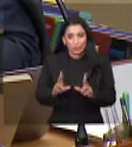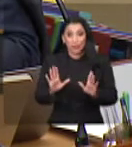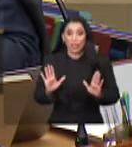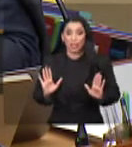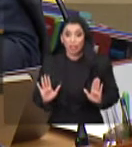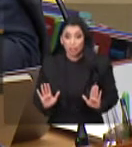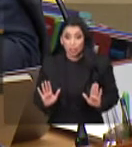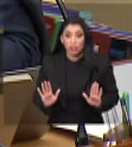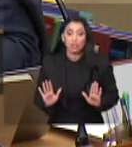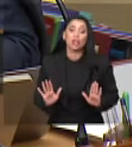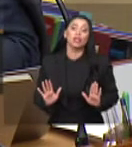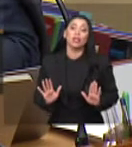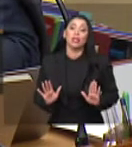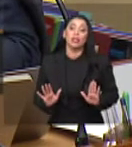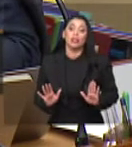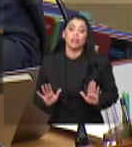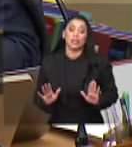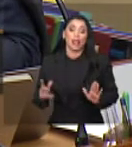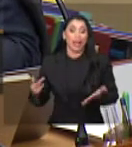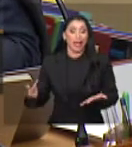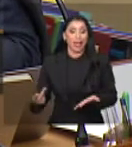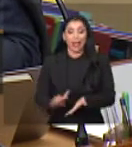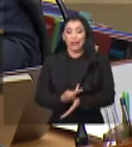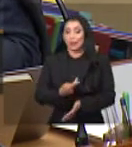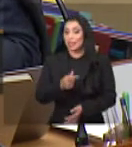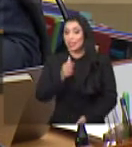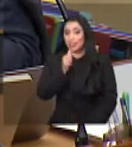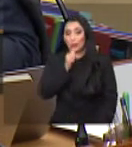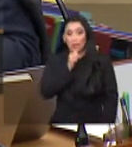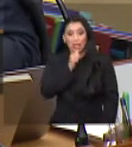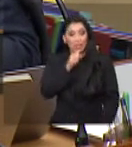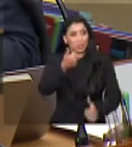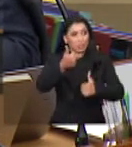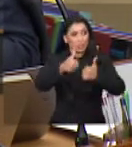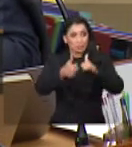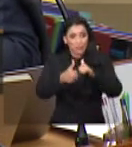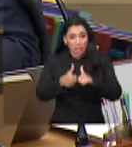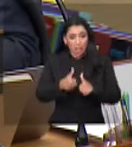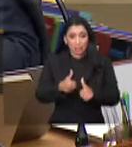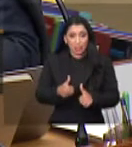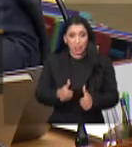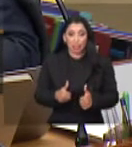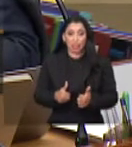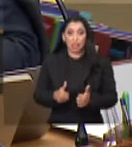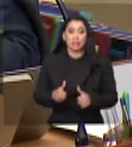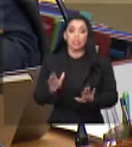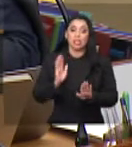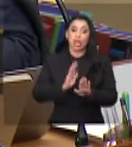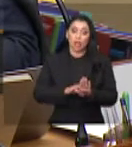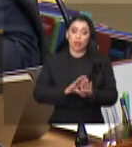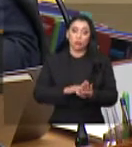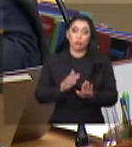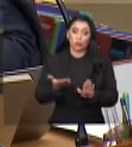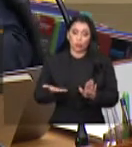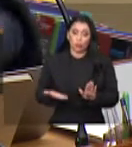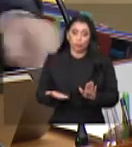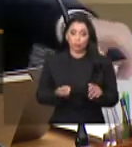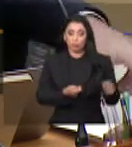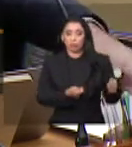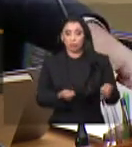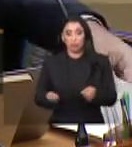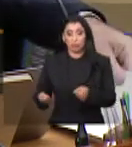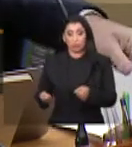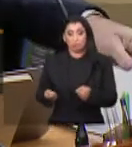inédita ainda não apreciada em relação a parte autora no que